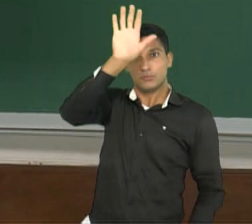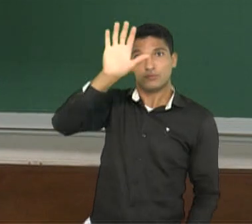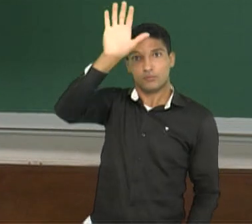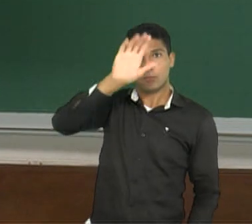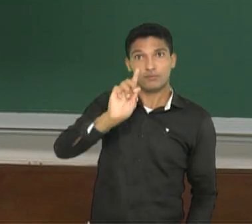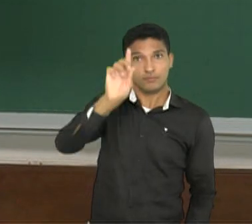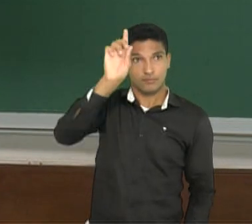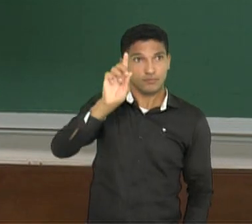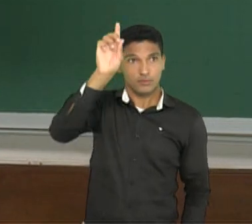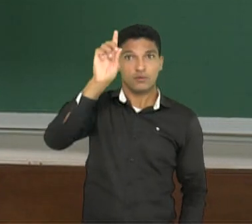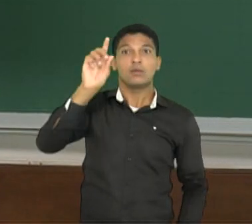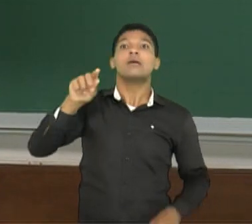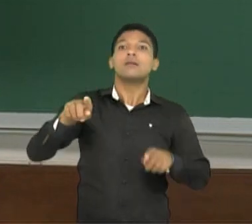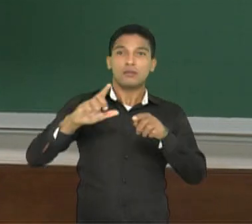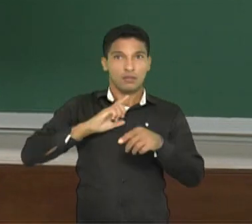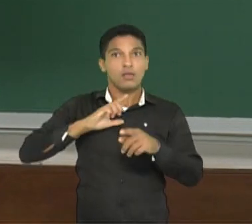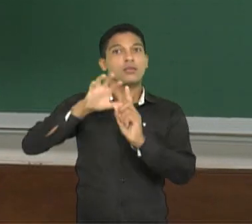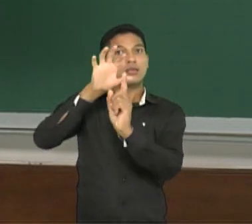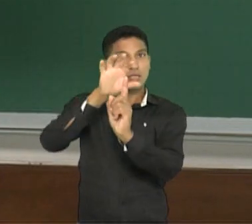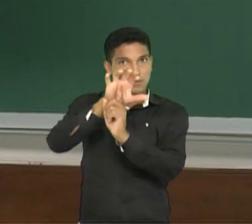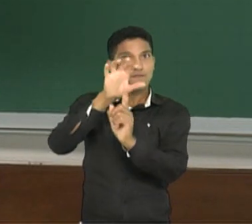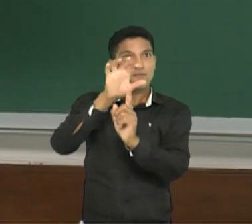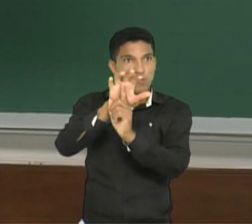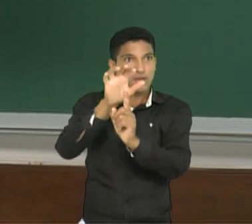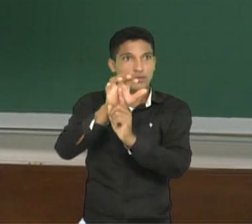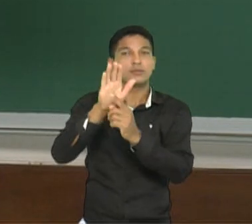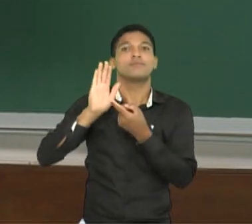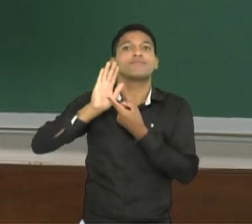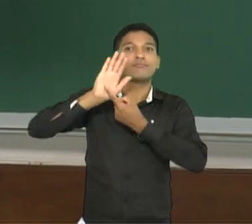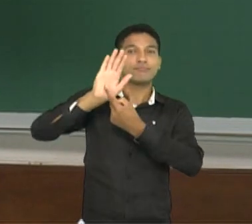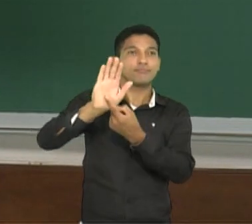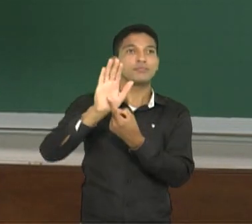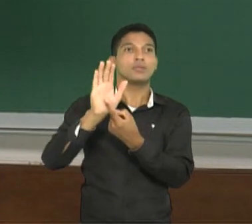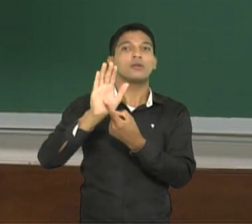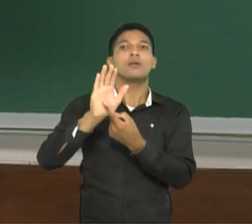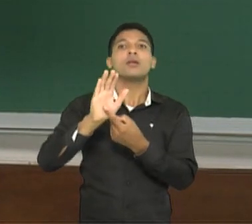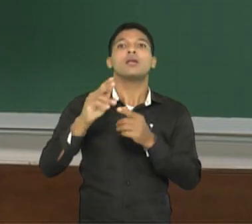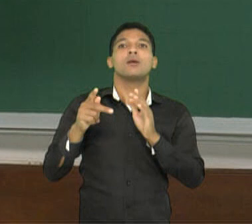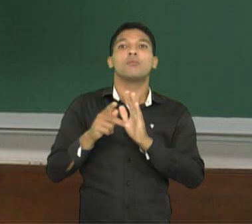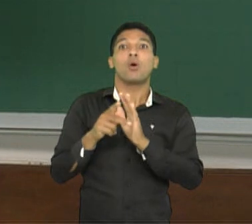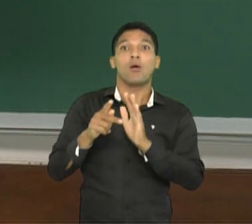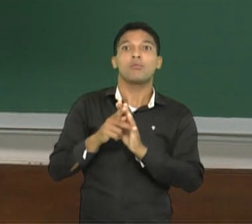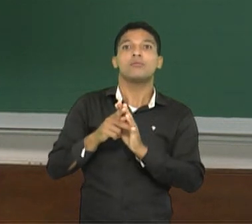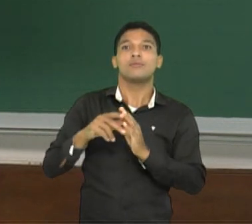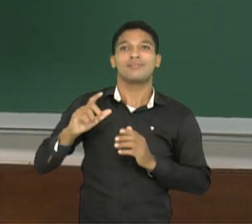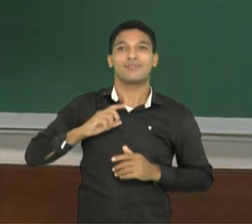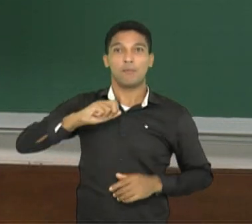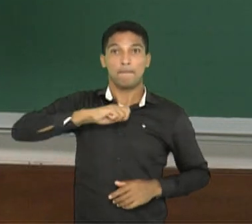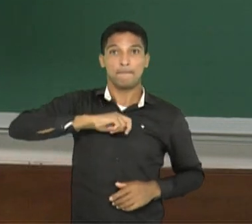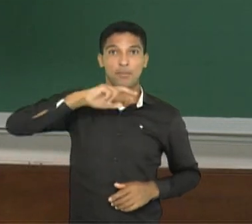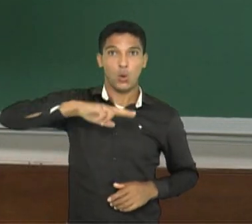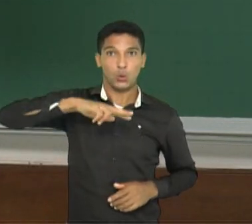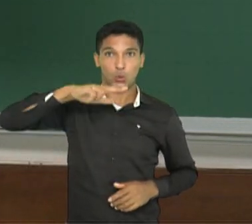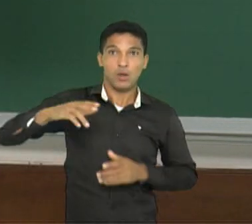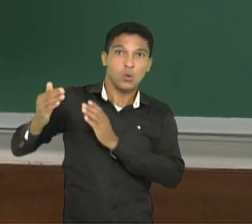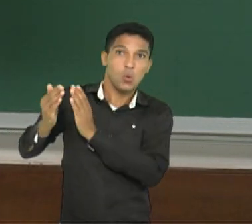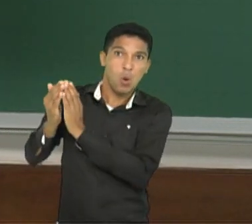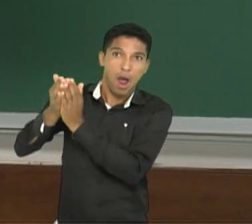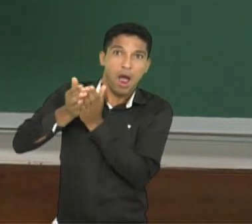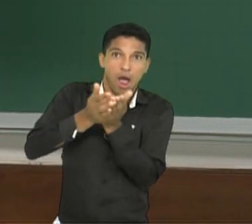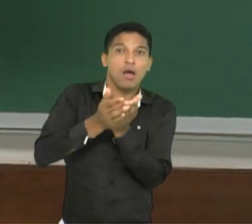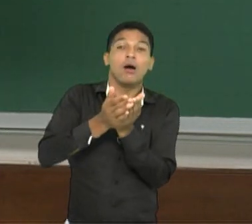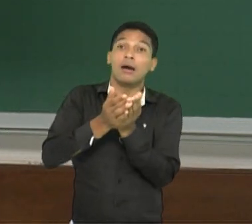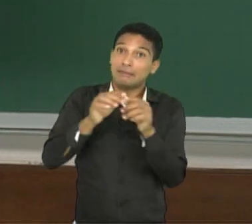as influências também, né? Neste caso aqui tem influências dos colonizadores, né, que vieram, que trouxeram seus hábitos,